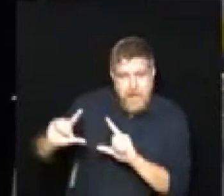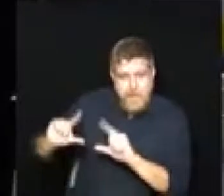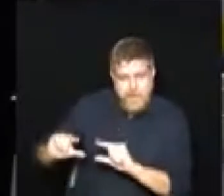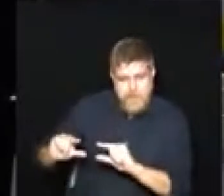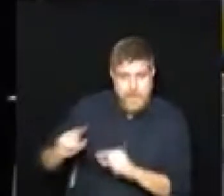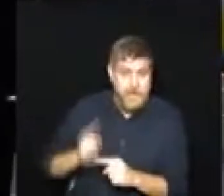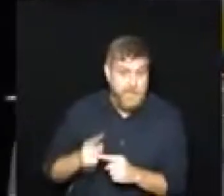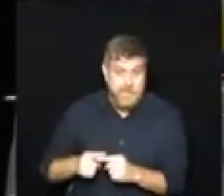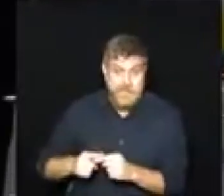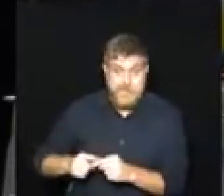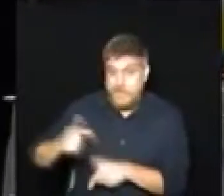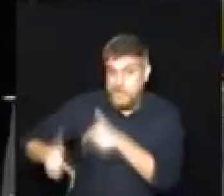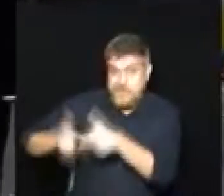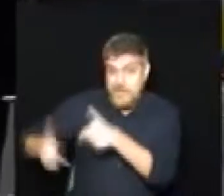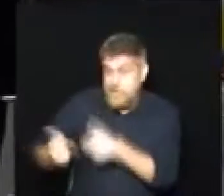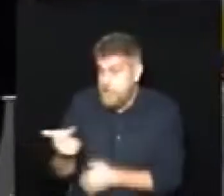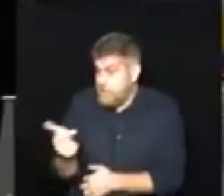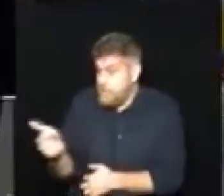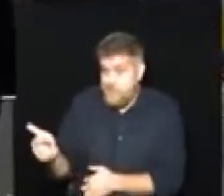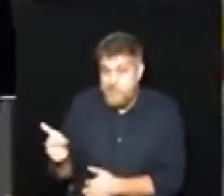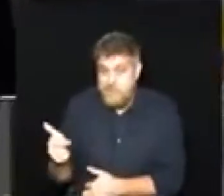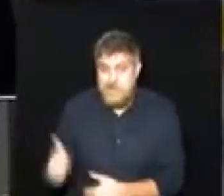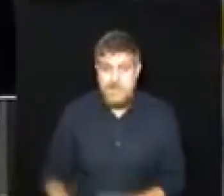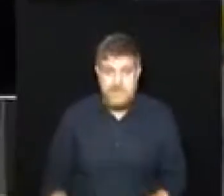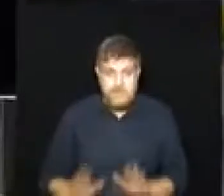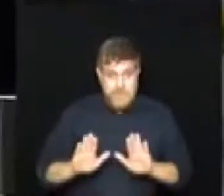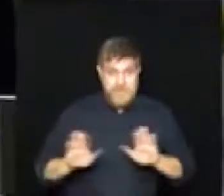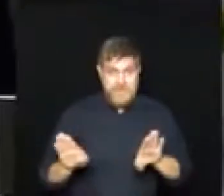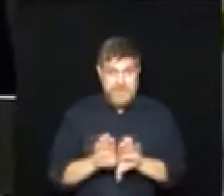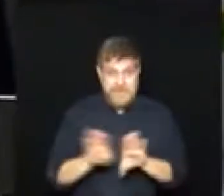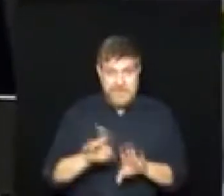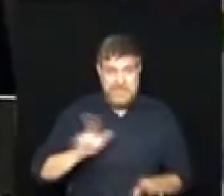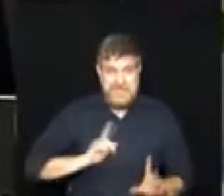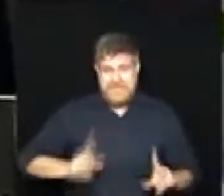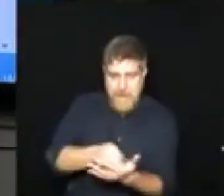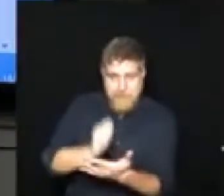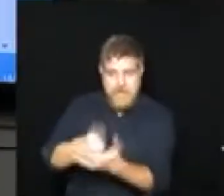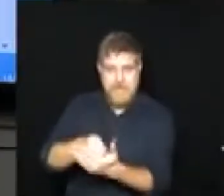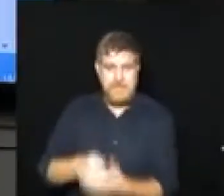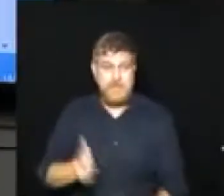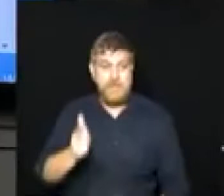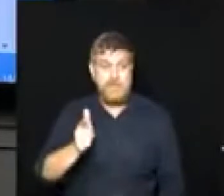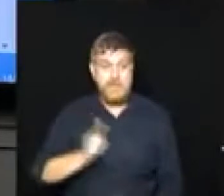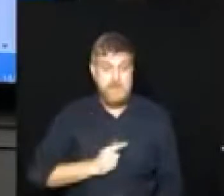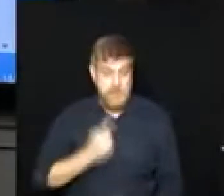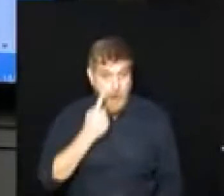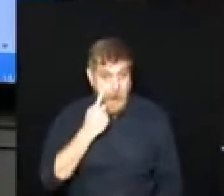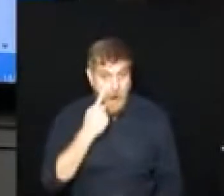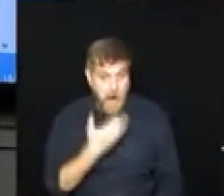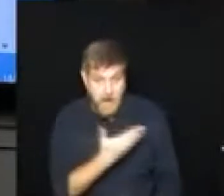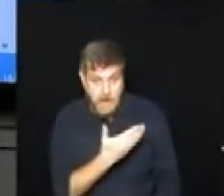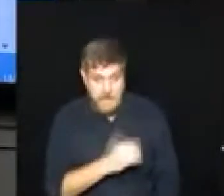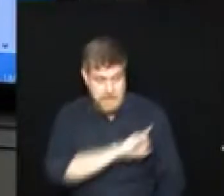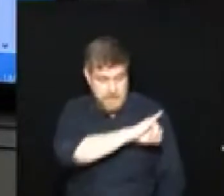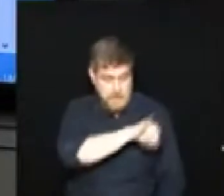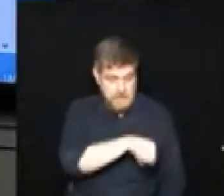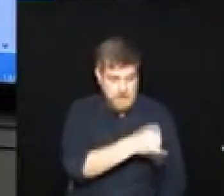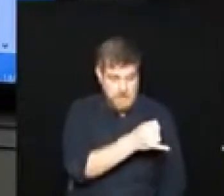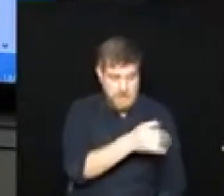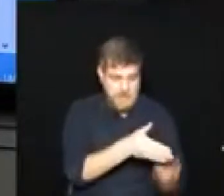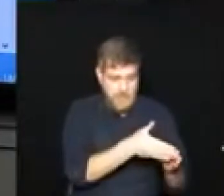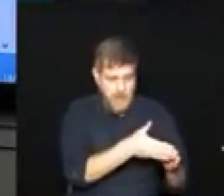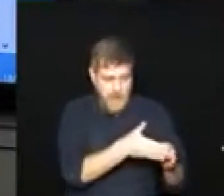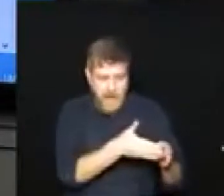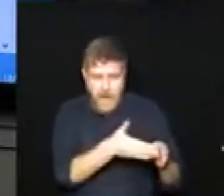da baixa atividade econômica, é também o aumento de despesa. Nós temos aqui, de janeiro